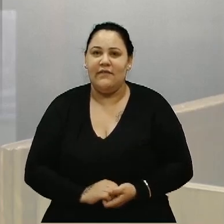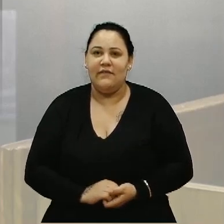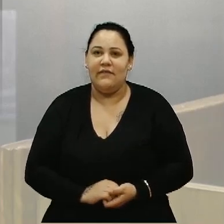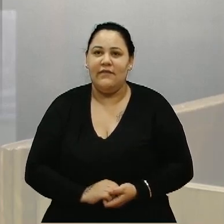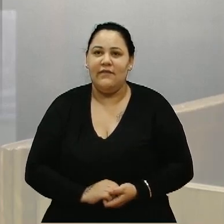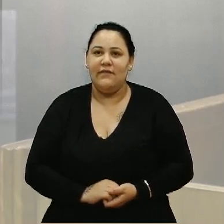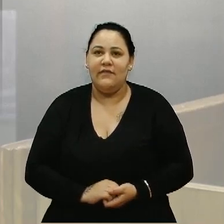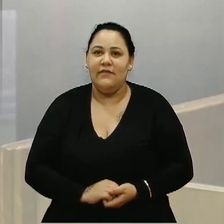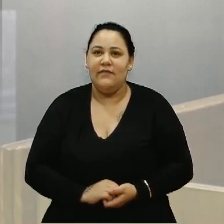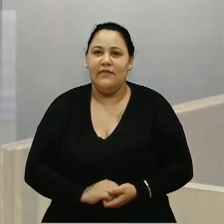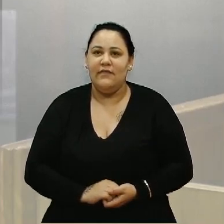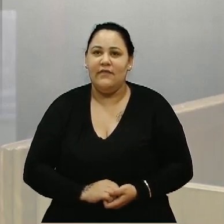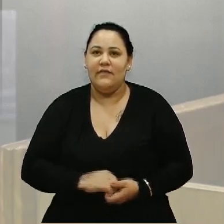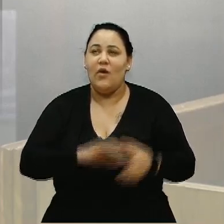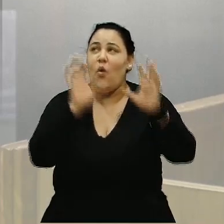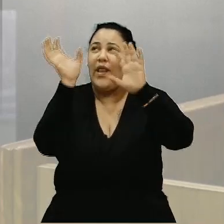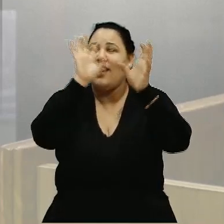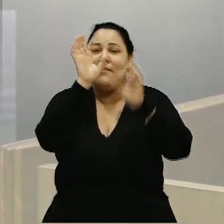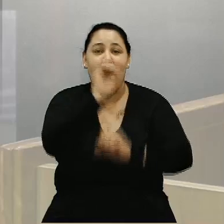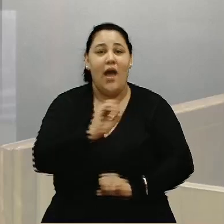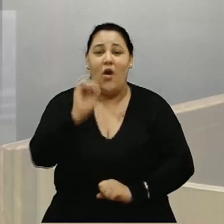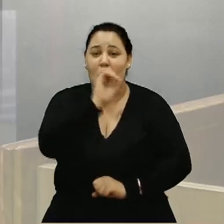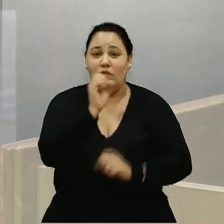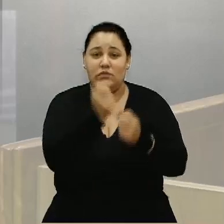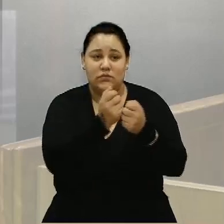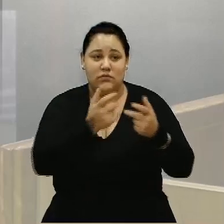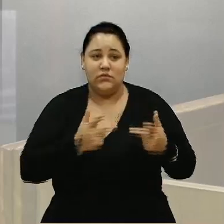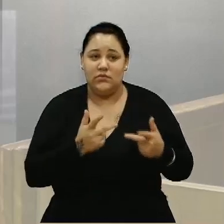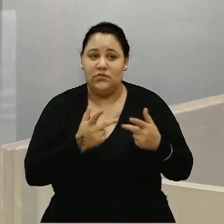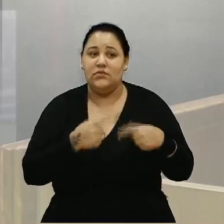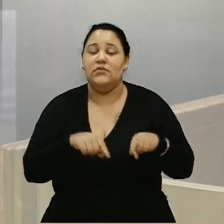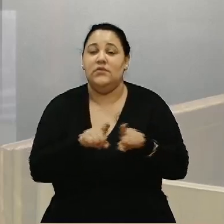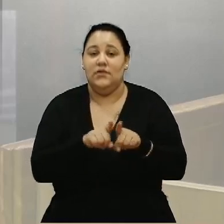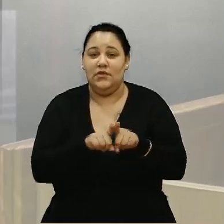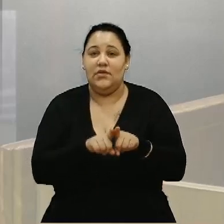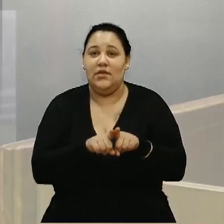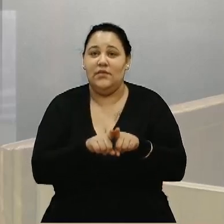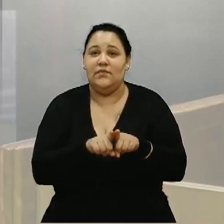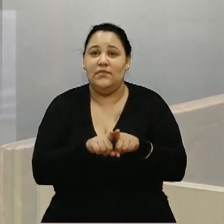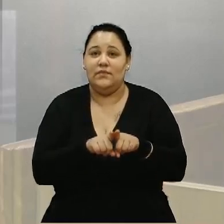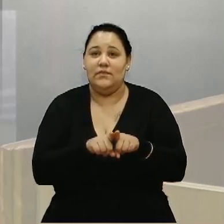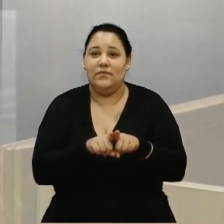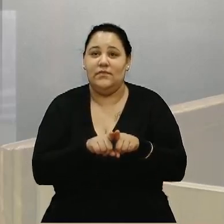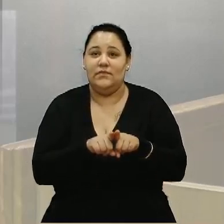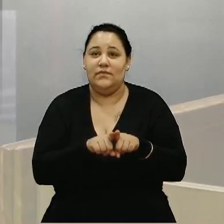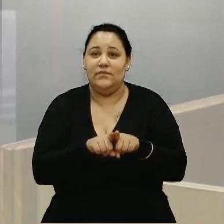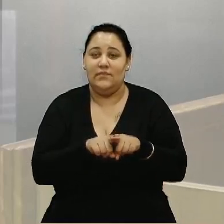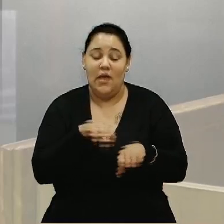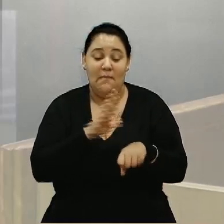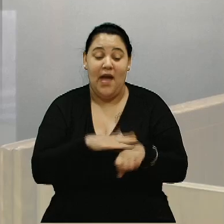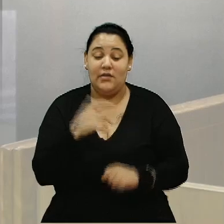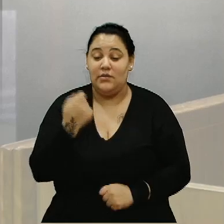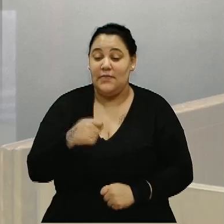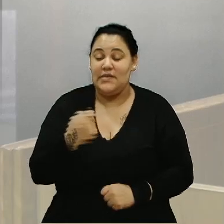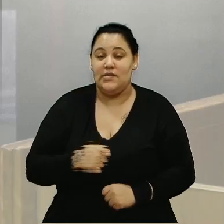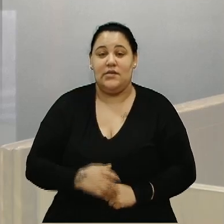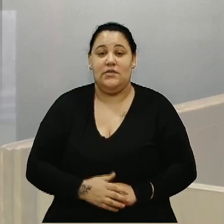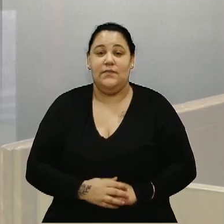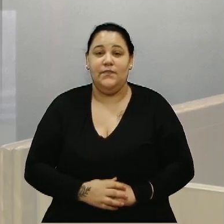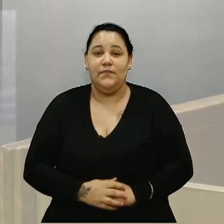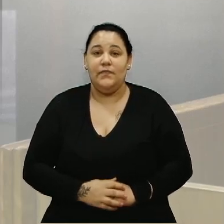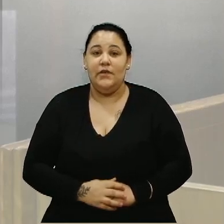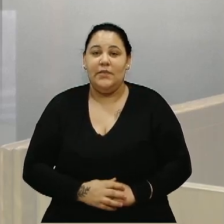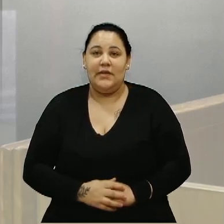favorece, o clima lá é ótimo para isso, o tempo colaborou, eles produziram mais do que o necessário. O que